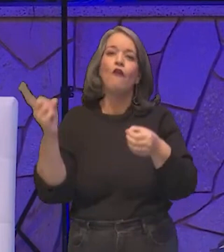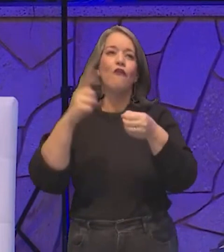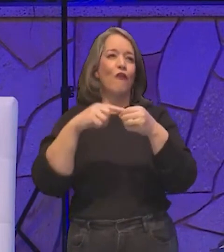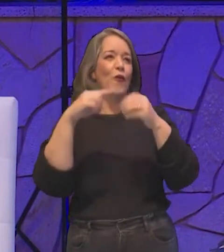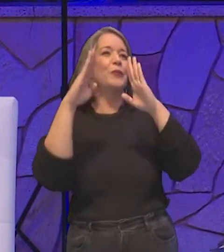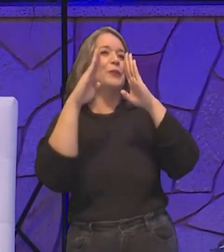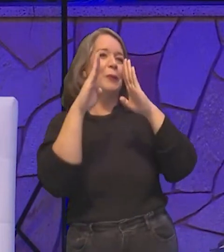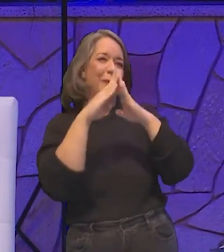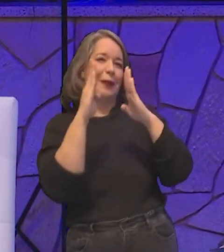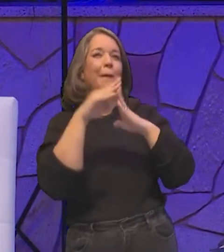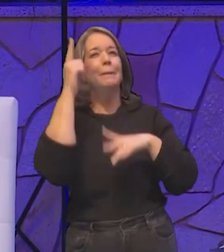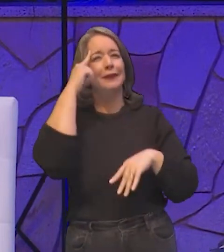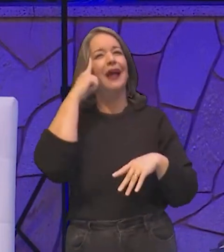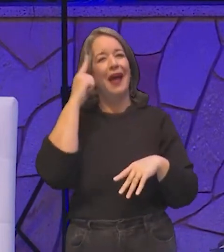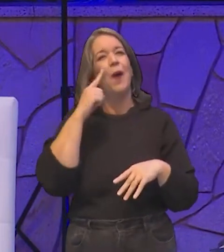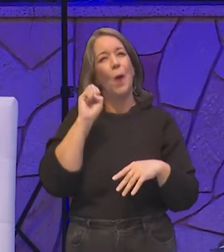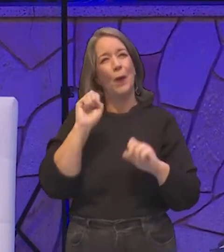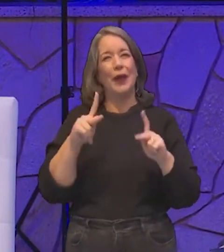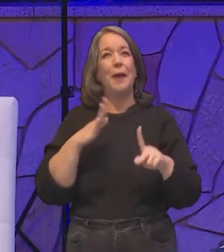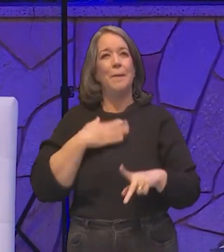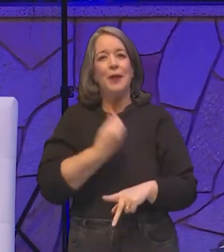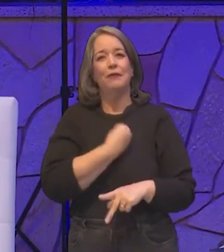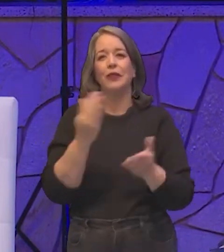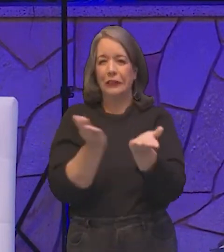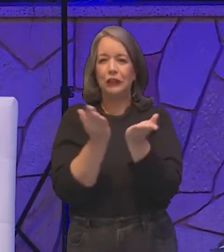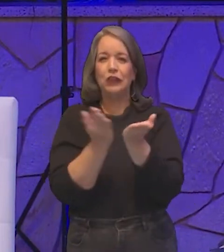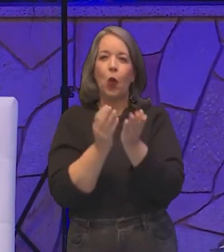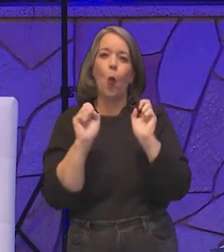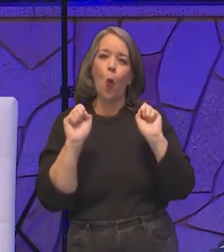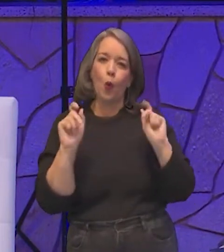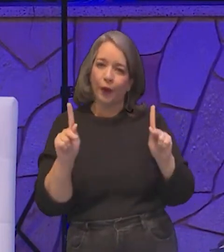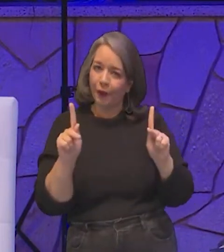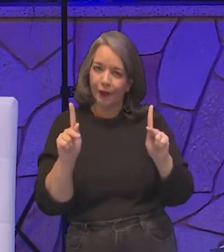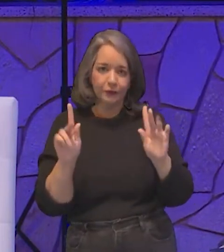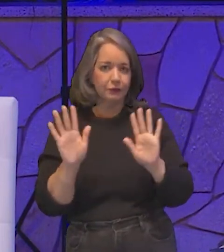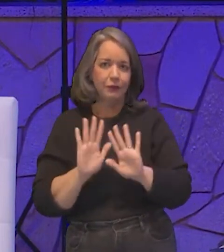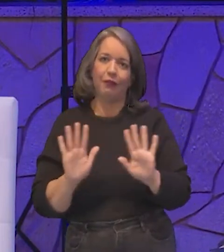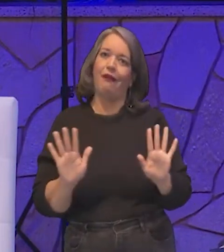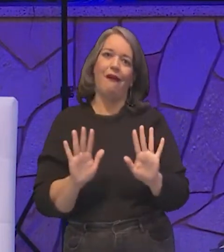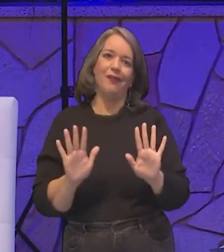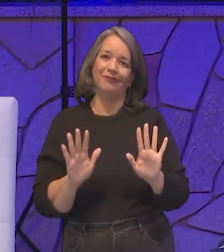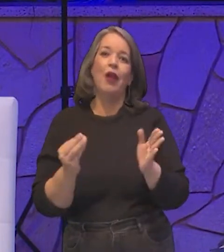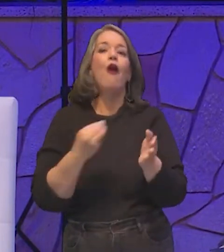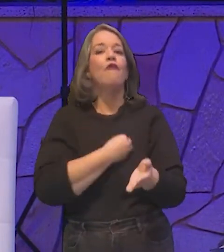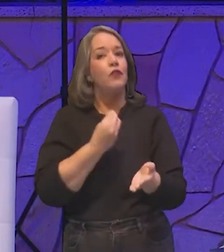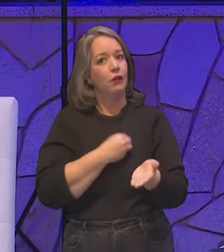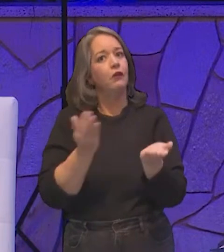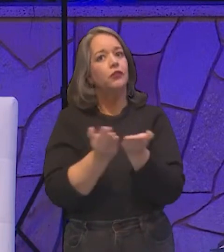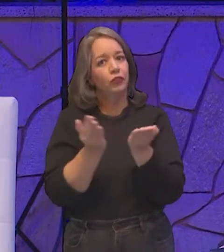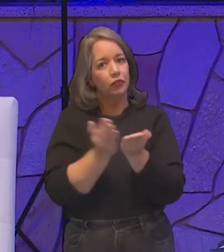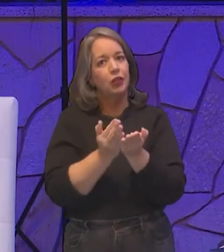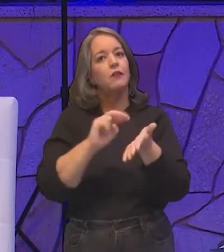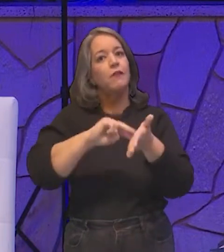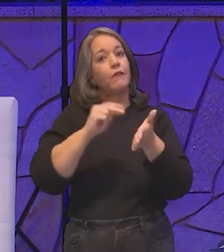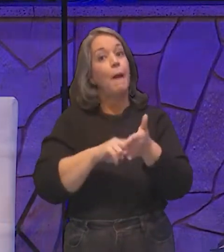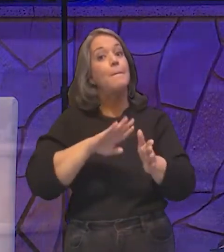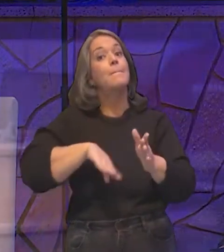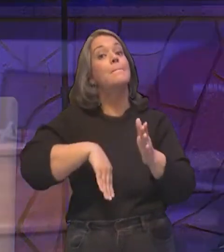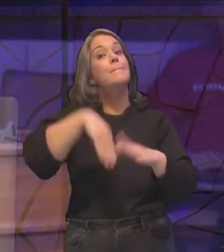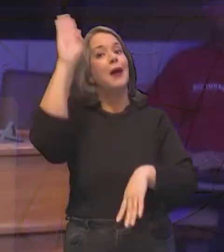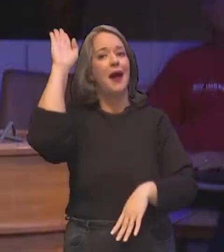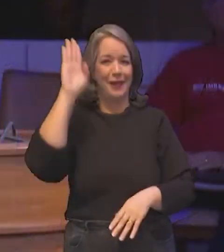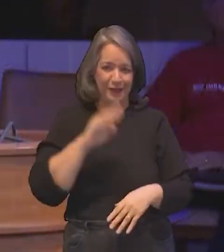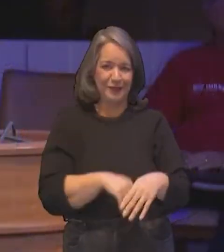cumprido, mas que nós possamos entender que essa tarefa de amar ao próximo, assim como Deus